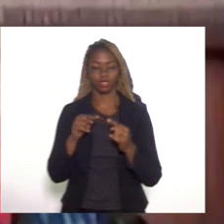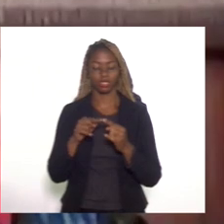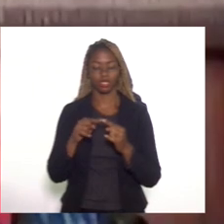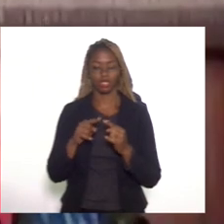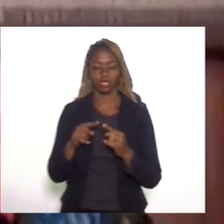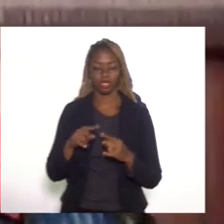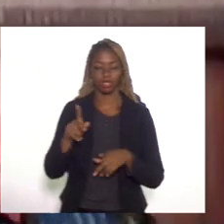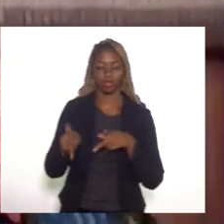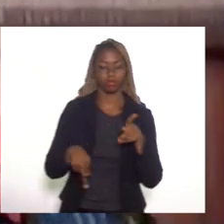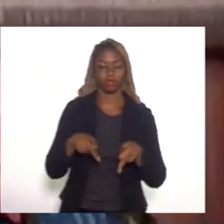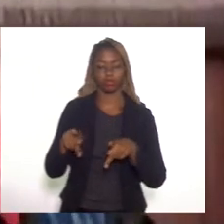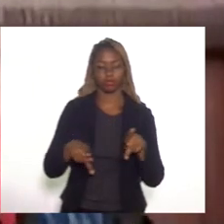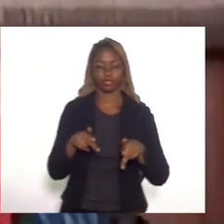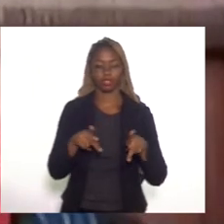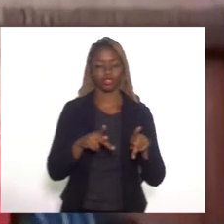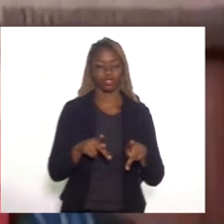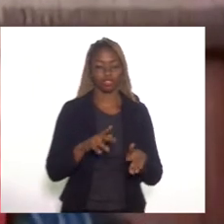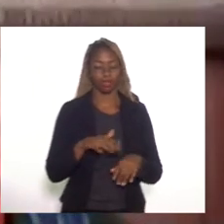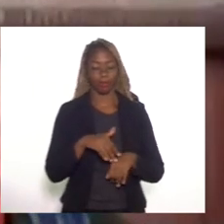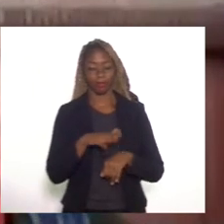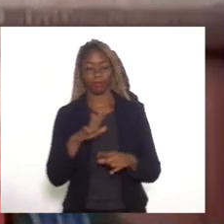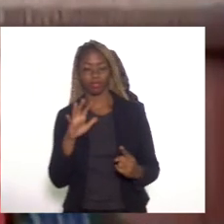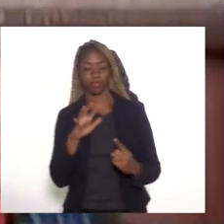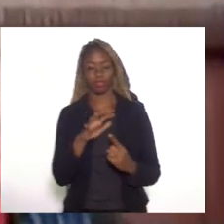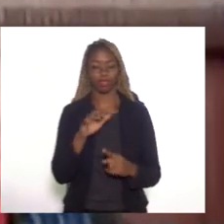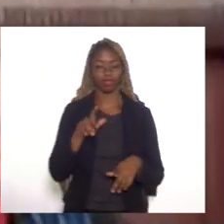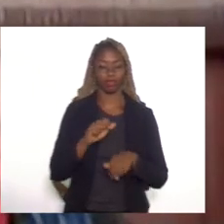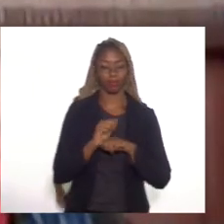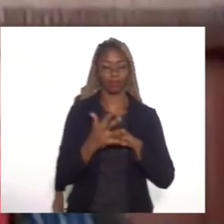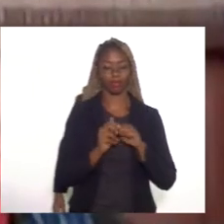populacional mais afetado pela pandemia.